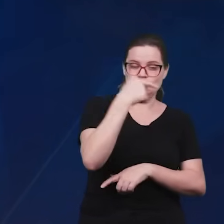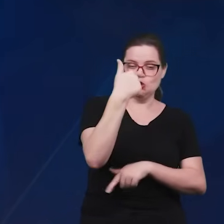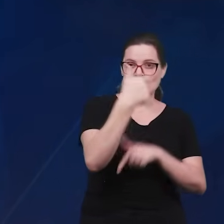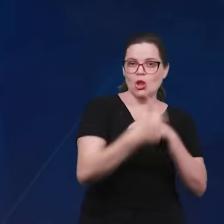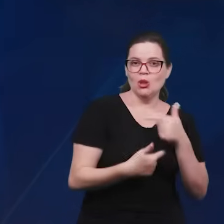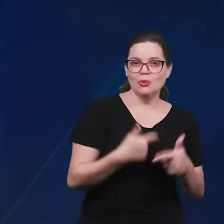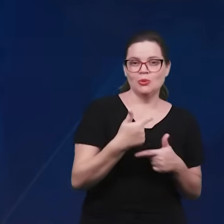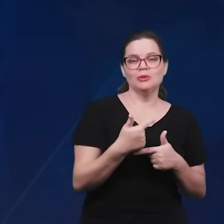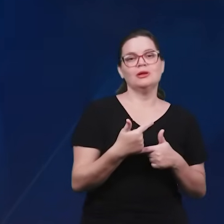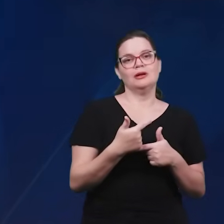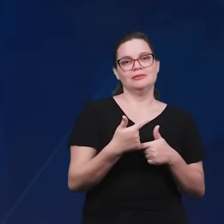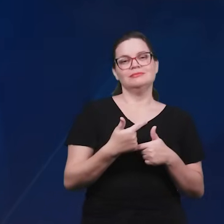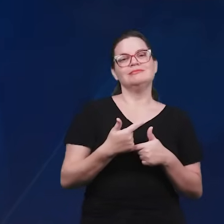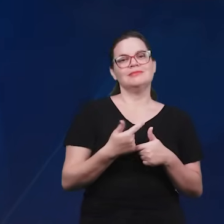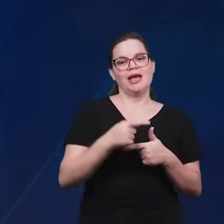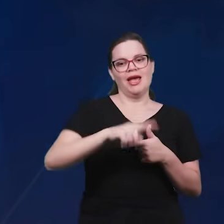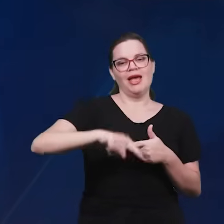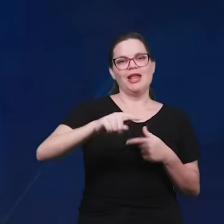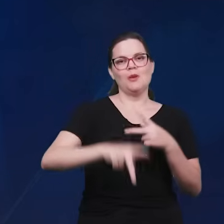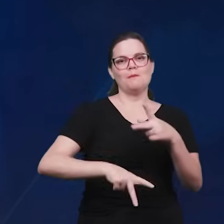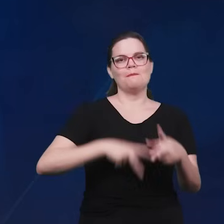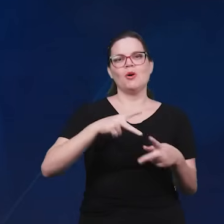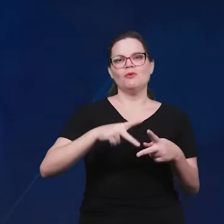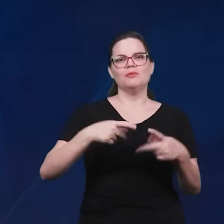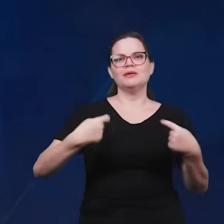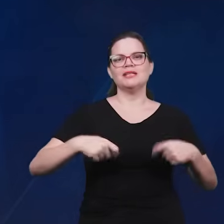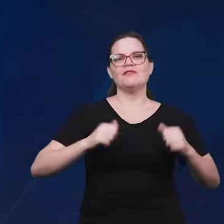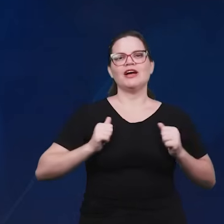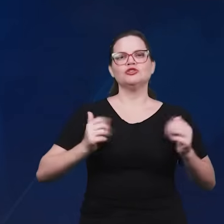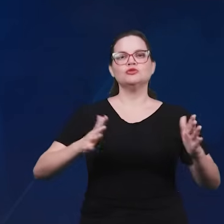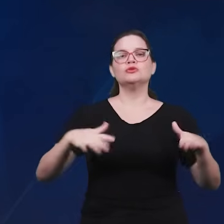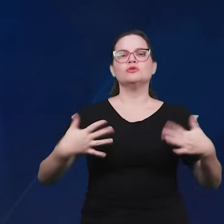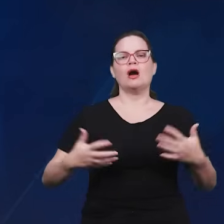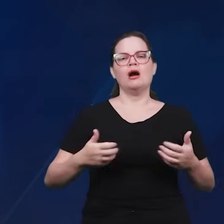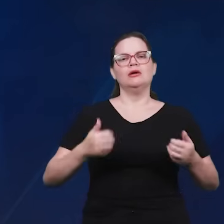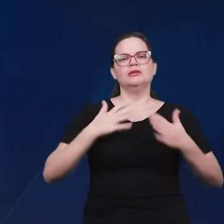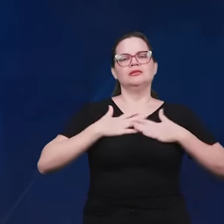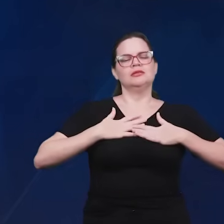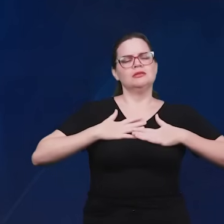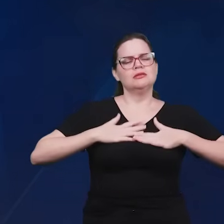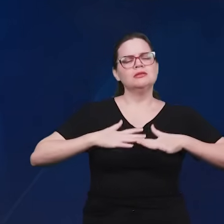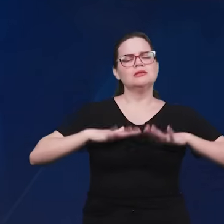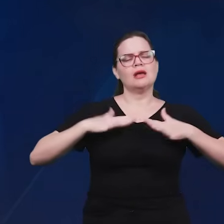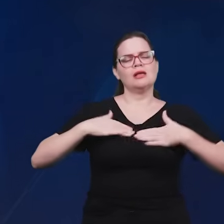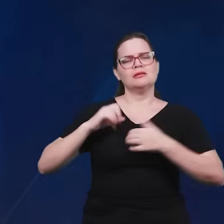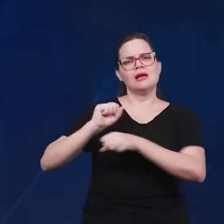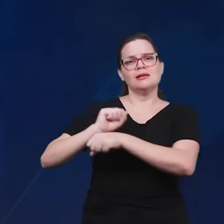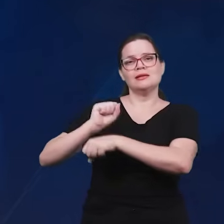povo, a posição do povo é descansar e esperar no Senhor,